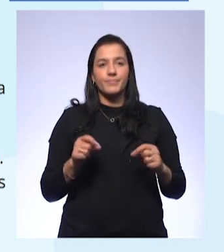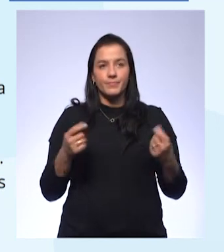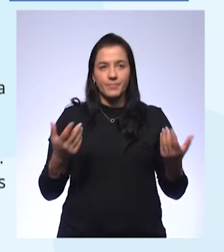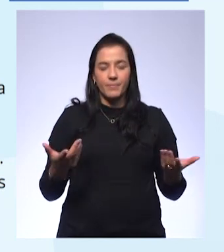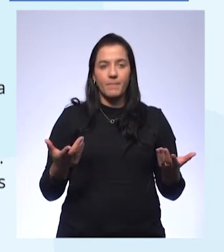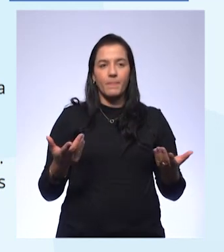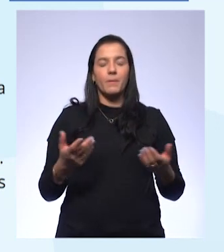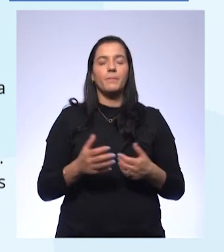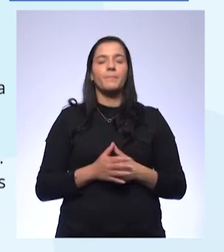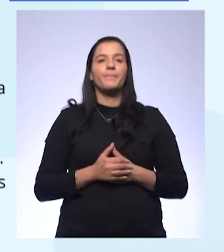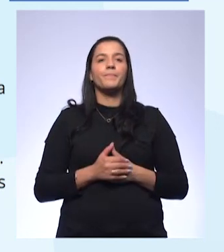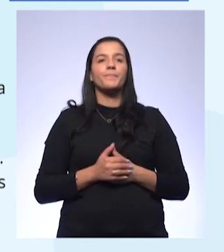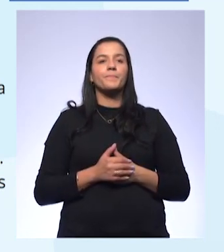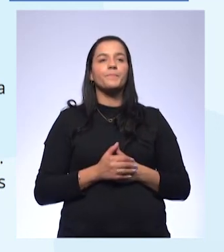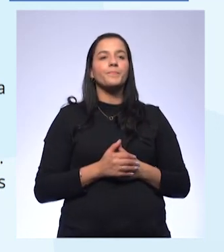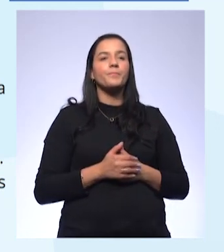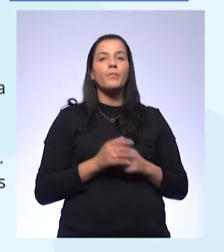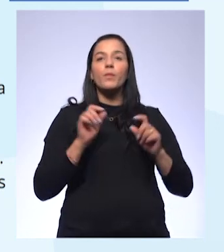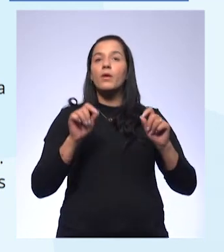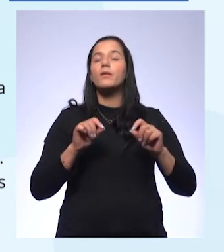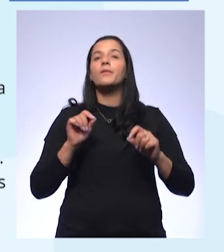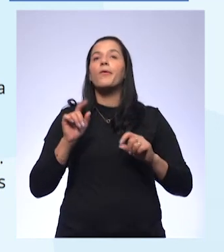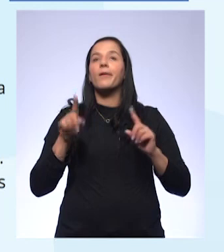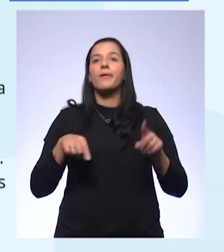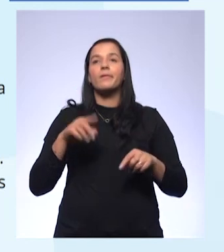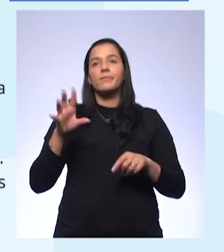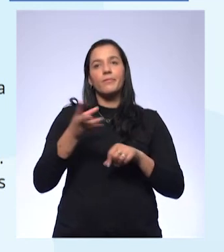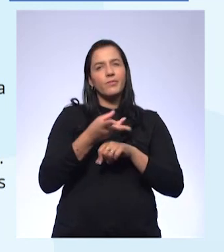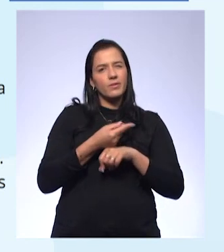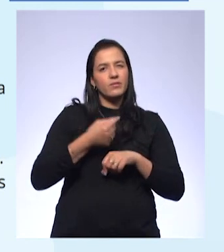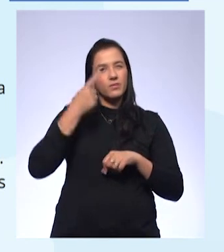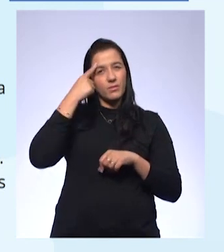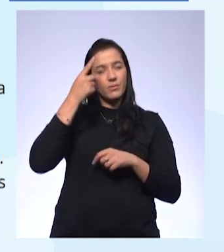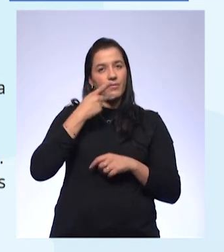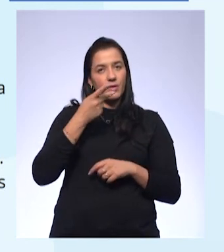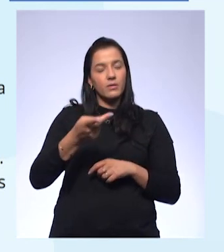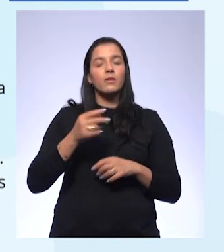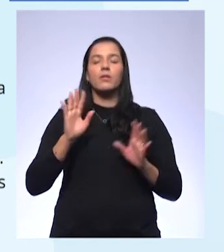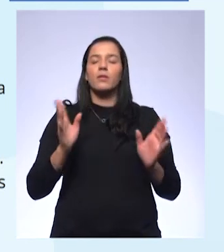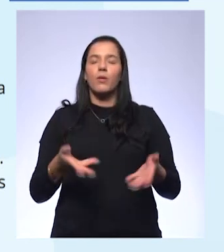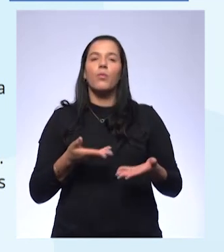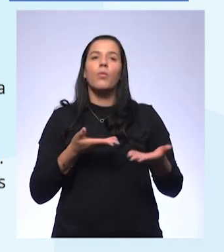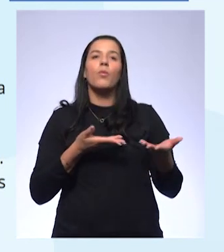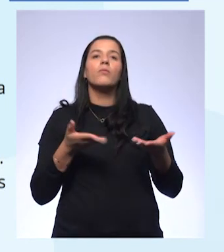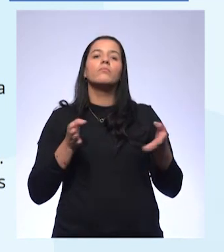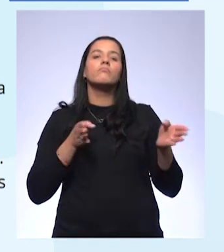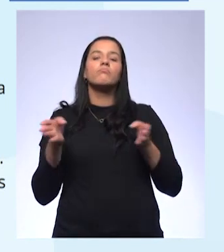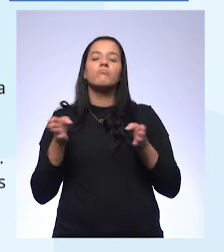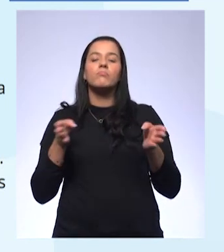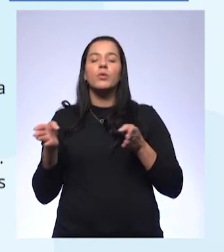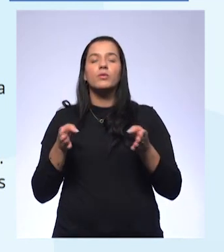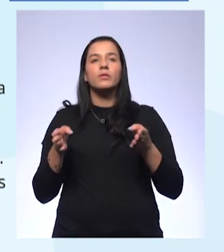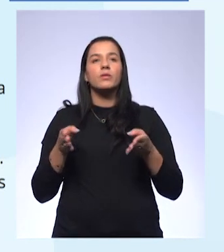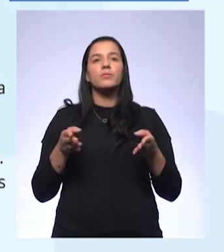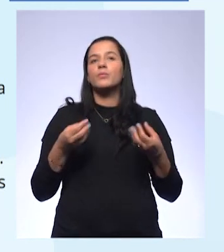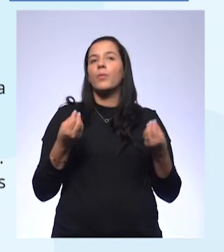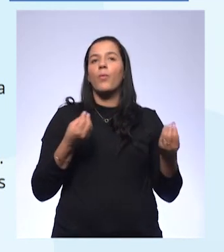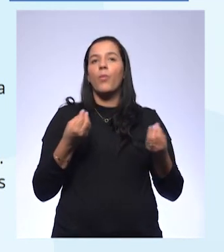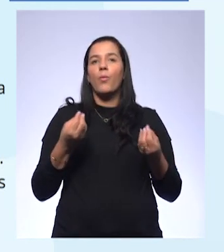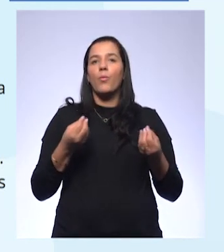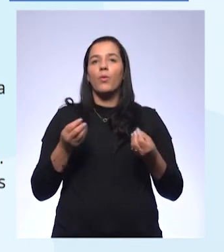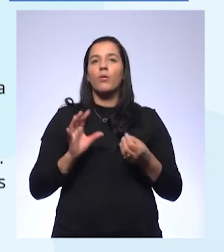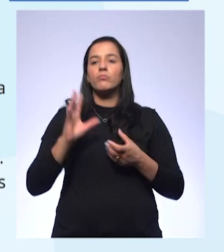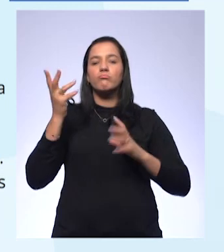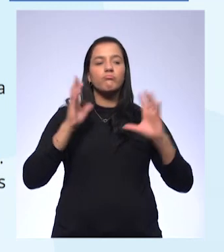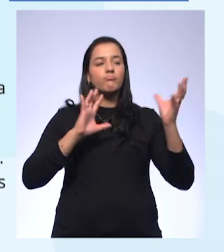como a civil, né, que são a questão dos artistas, aí como eu acabei de falar, e como foi o processo de democratização, né, como é